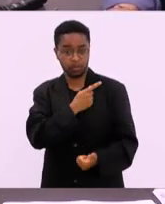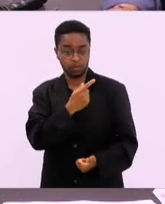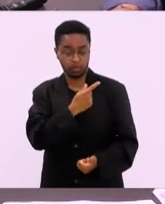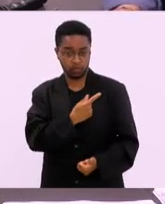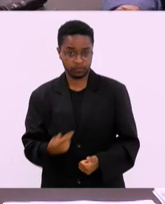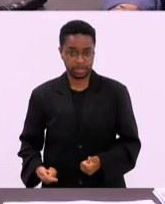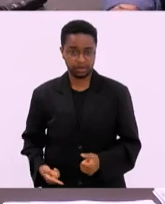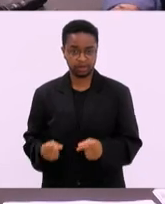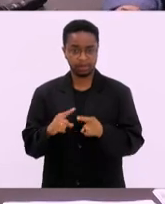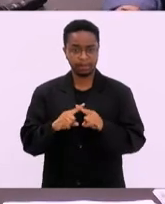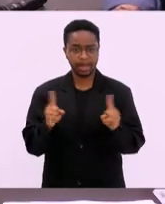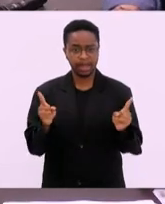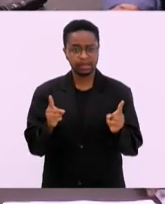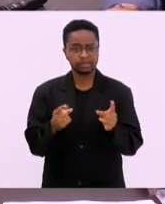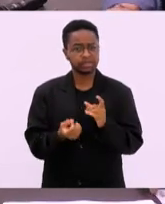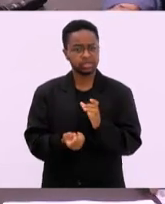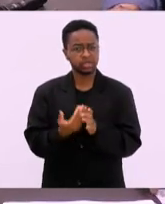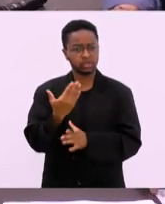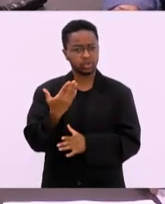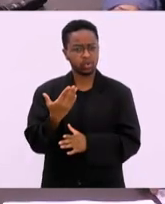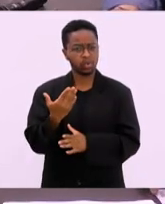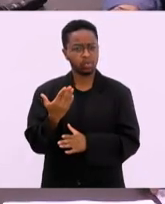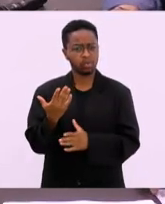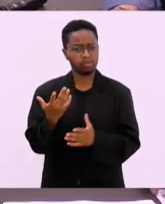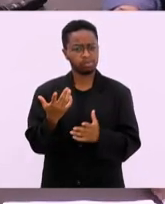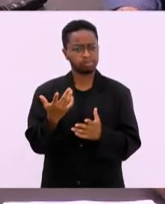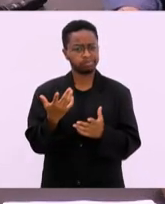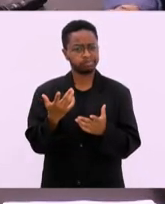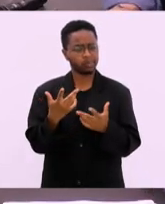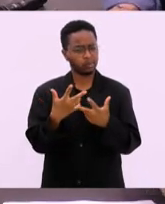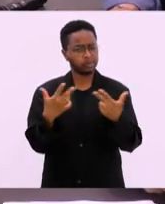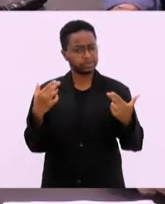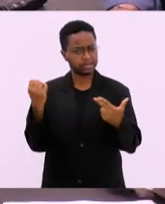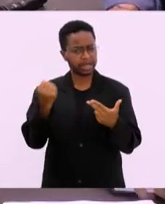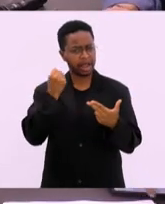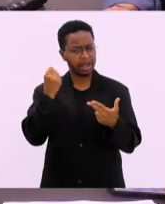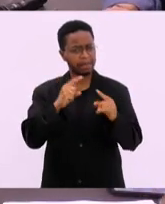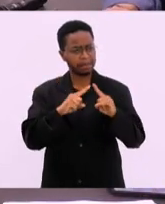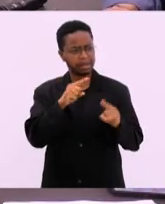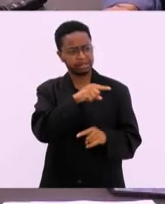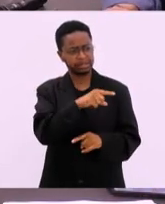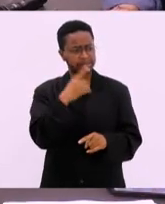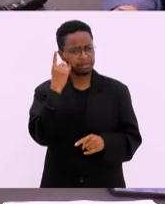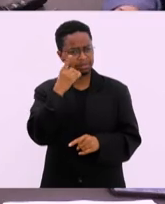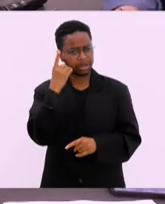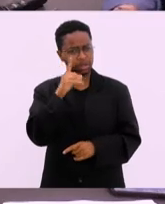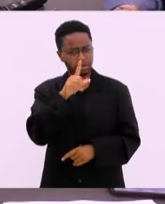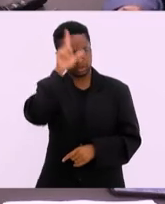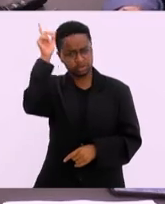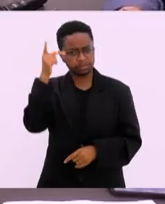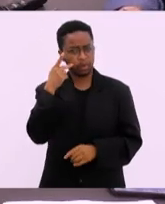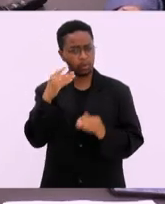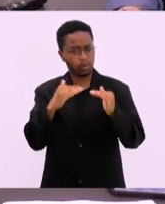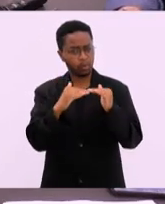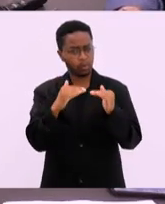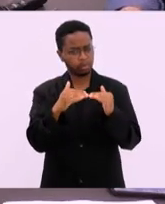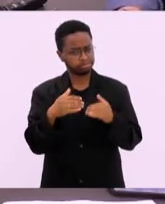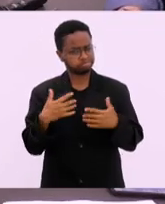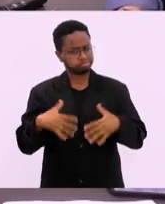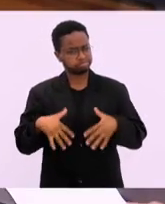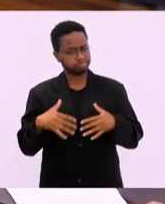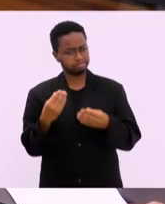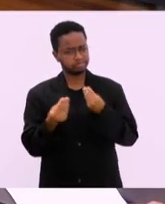precedente dessa gravidade e que foi amparado pelo deputado Luiz Paulo, que estava negociando a